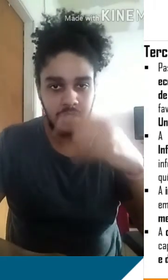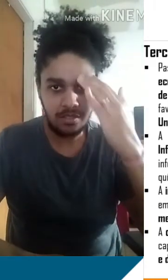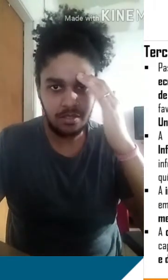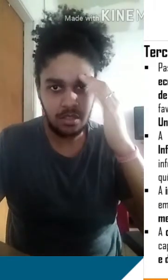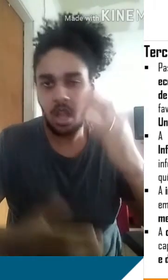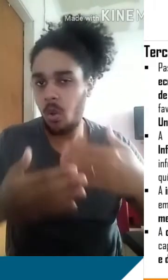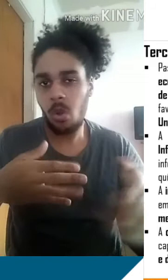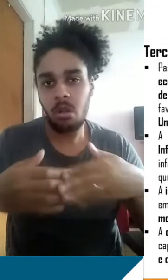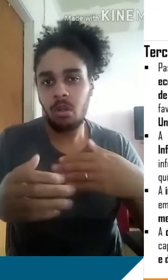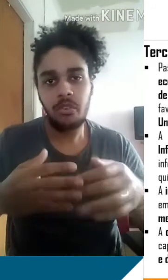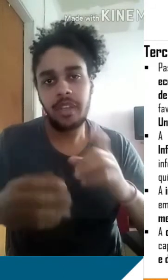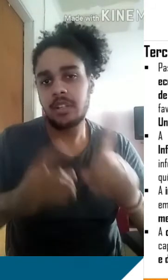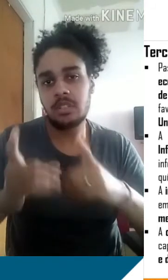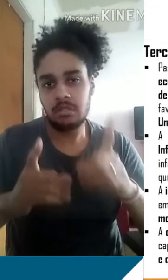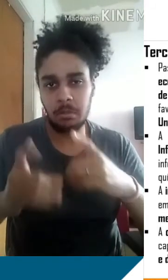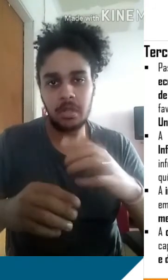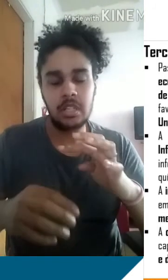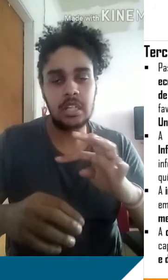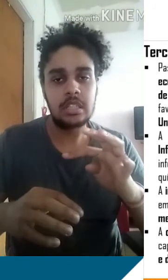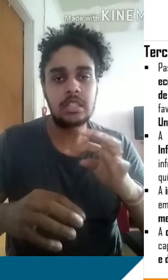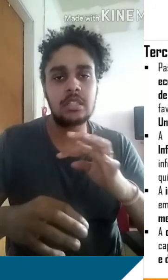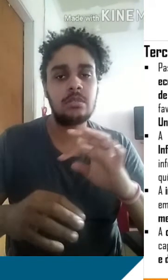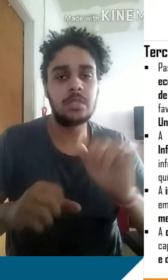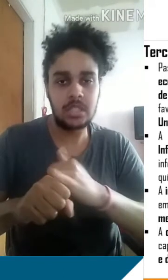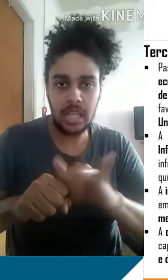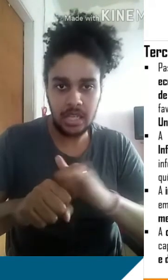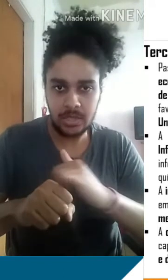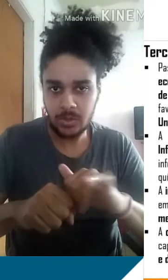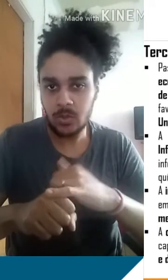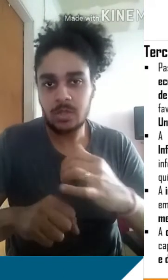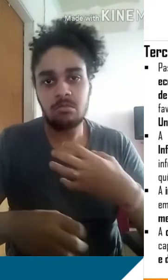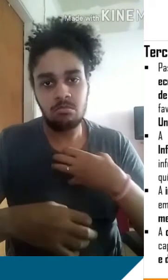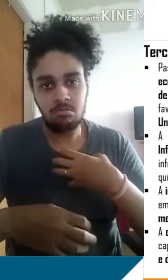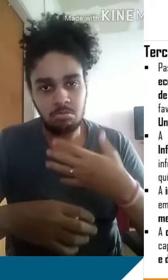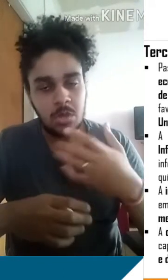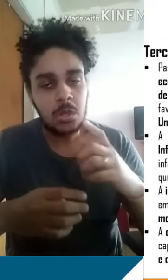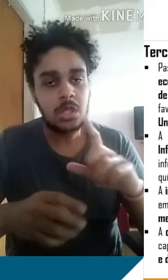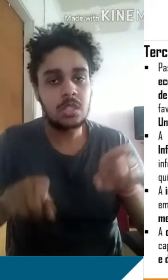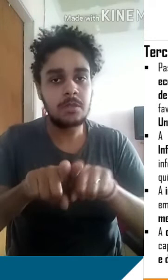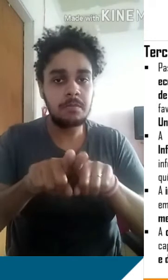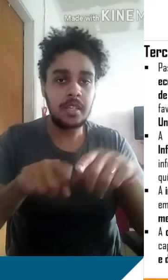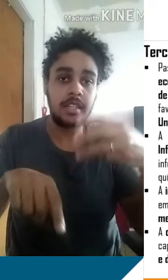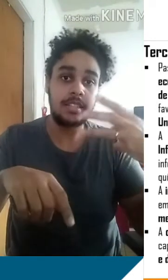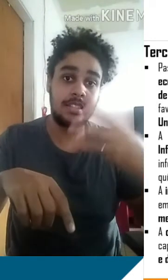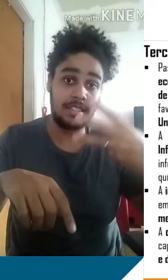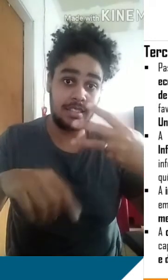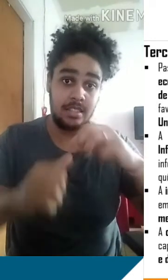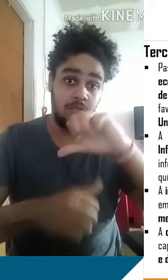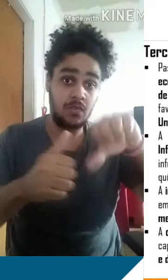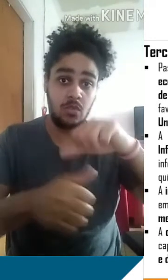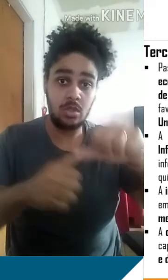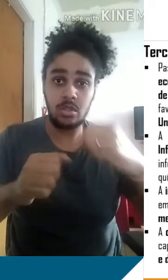prerrogativa da terceira revolução industrial. E como uma coisa está conectada à outra? Por quê? Porque essa terceira revolução industrial